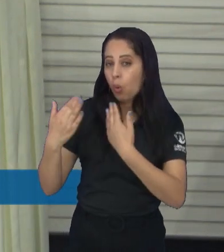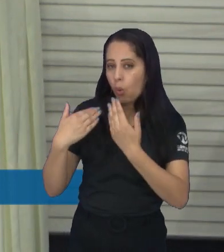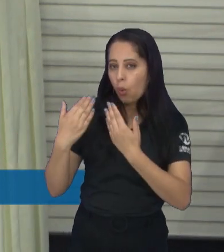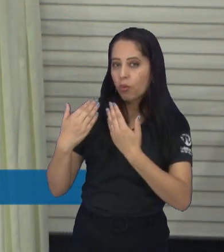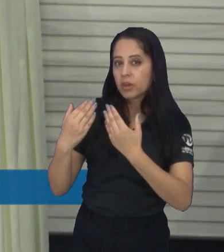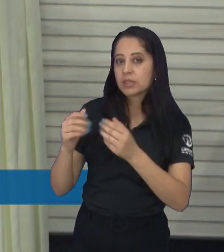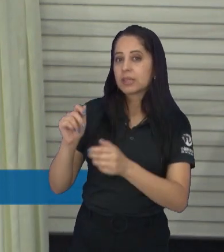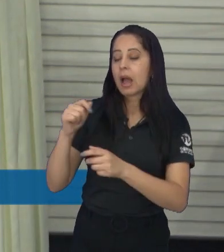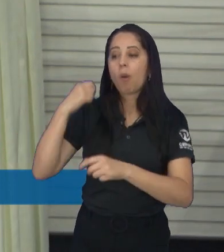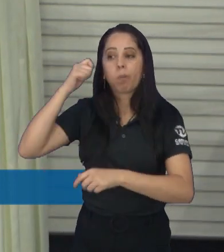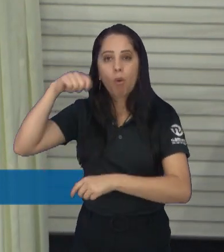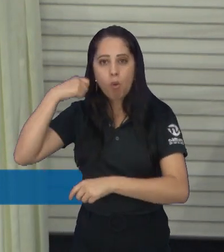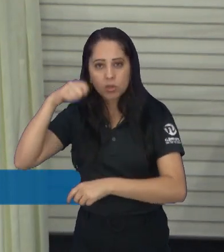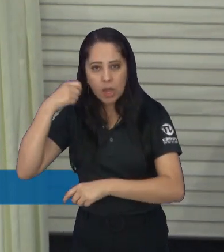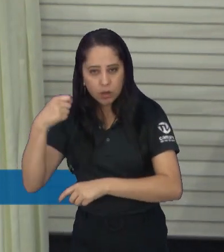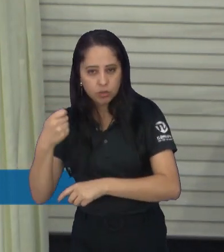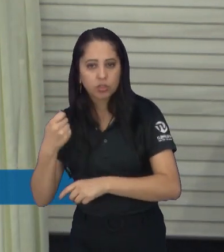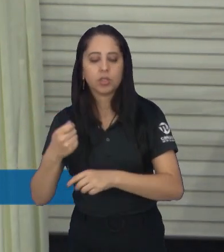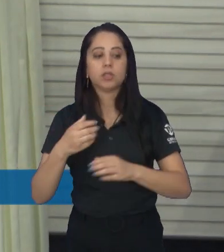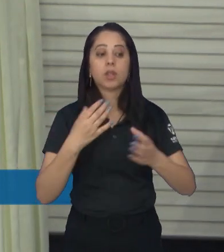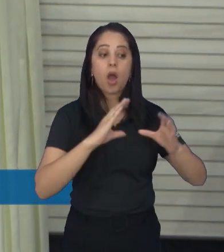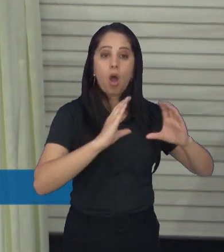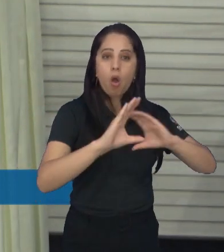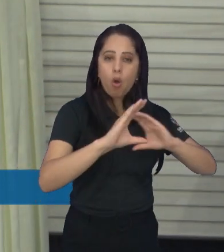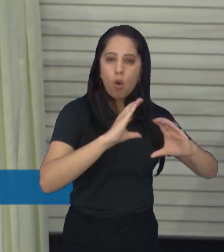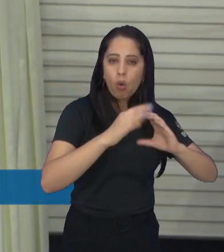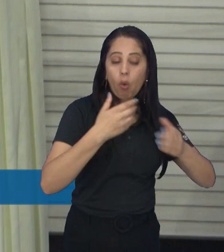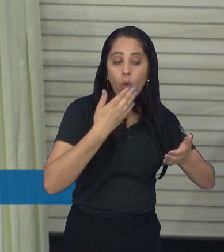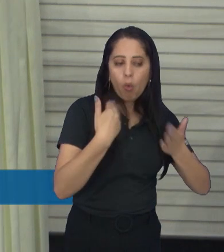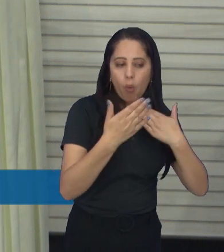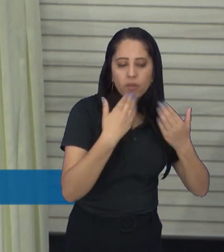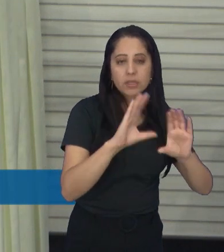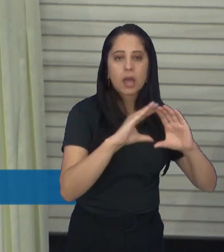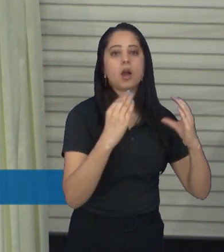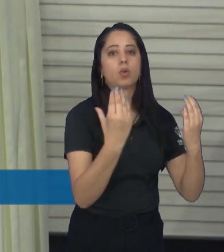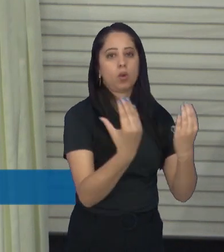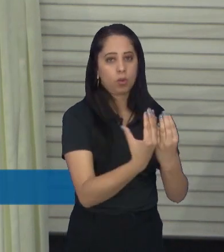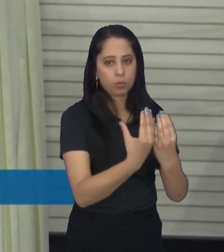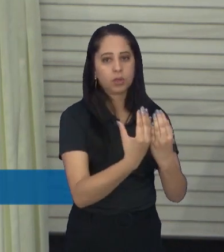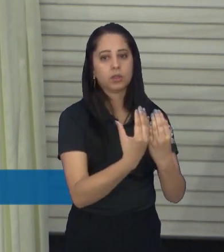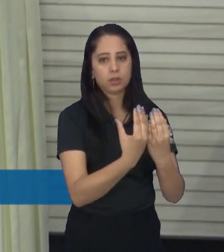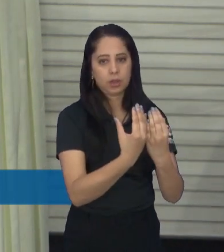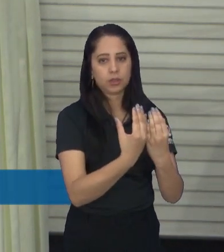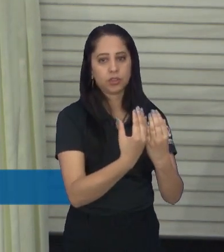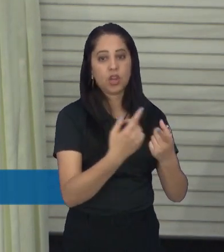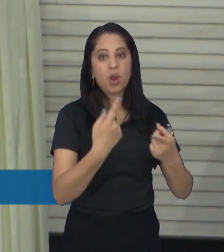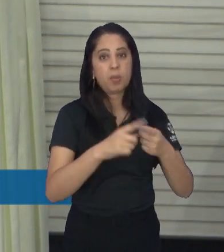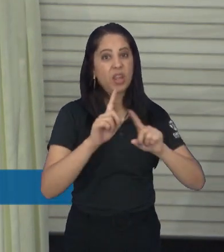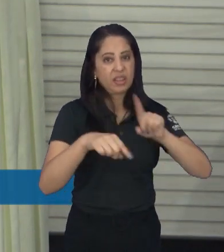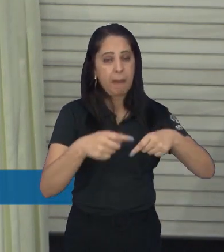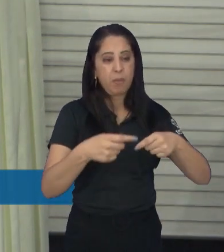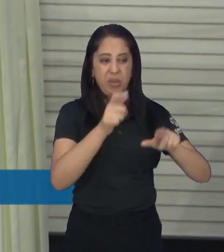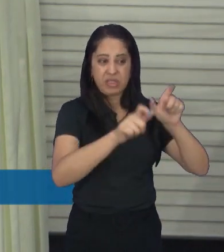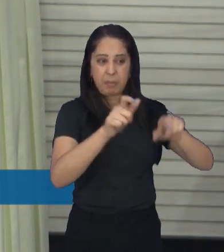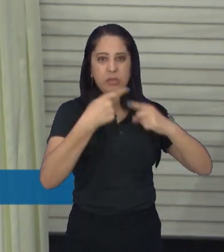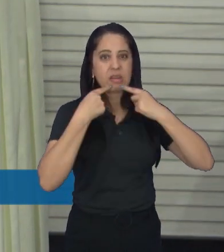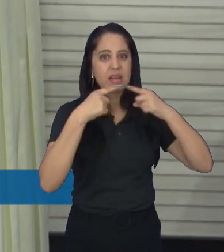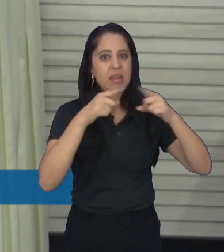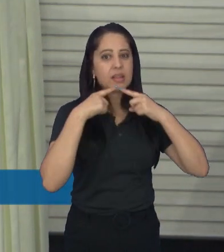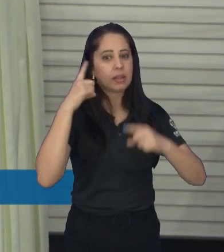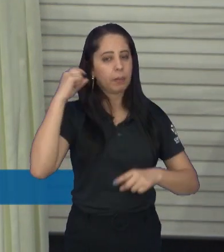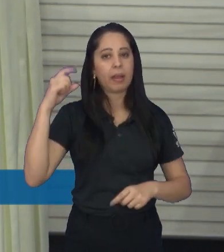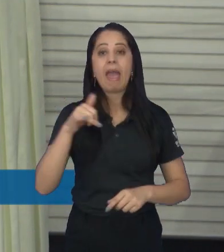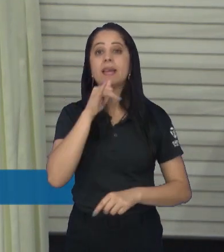a comunidade para que a gente depois não sejam cobrados por conta do barulho né Por exemplo ali